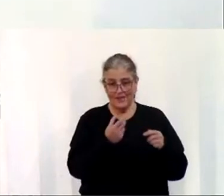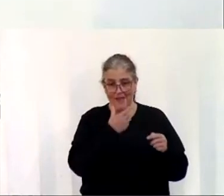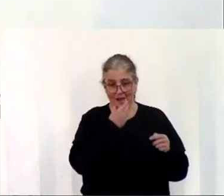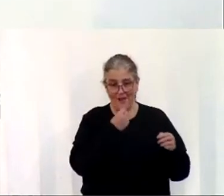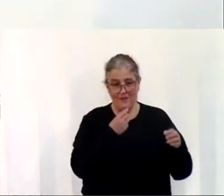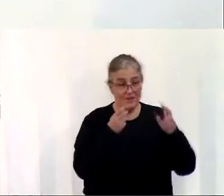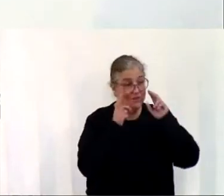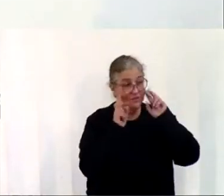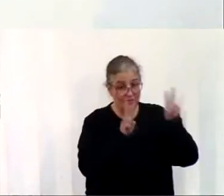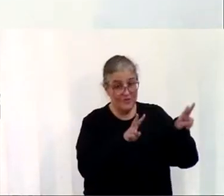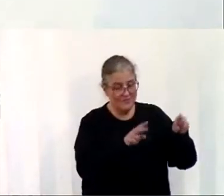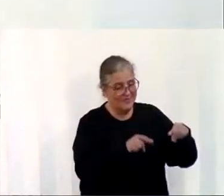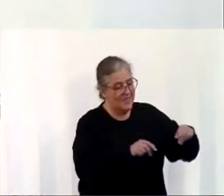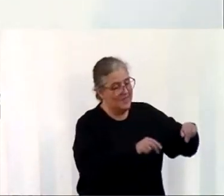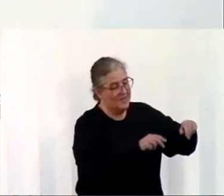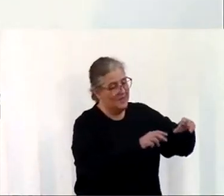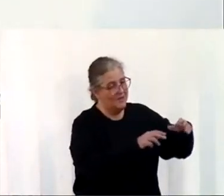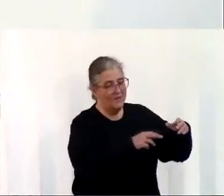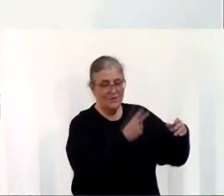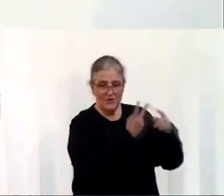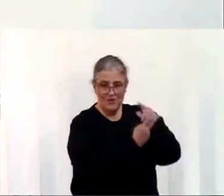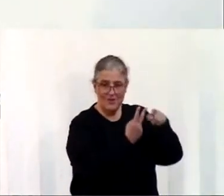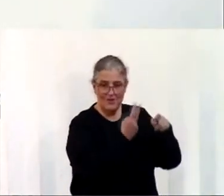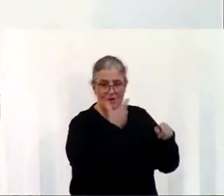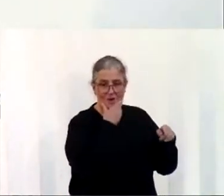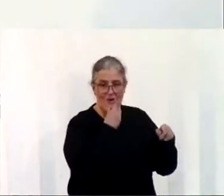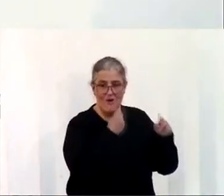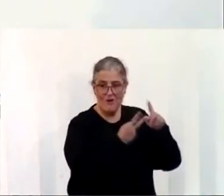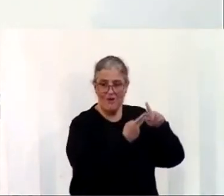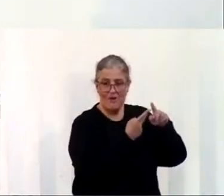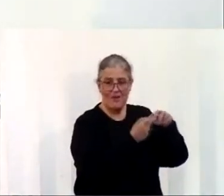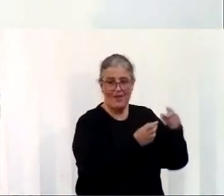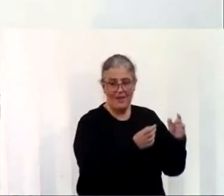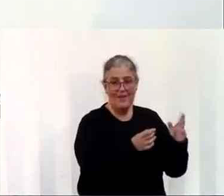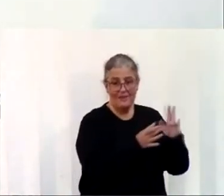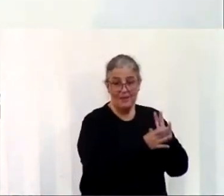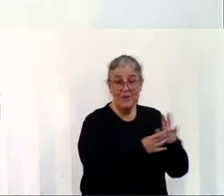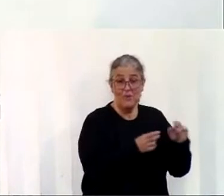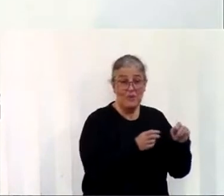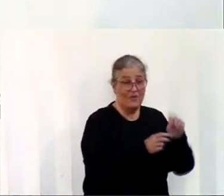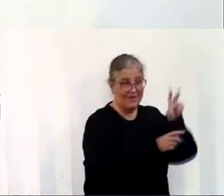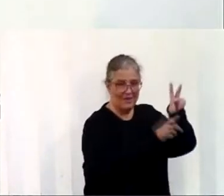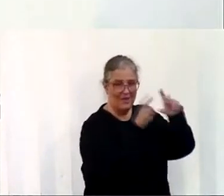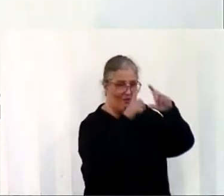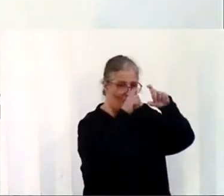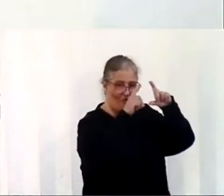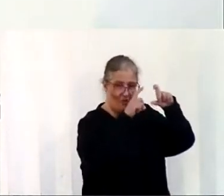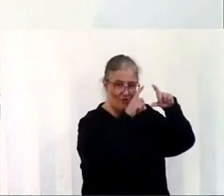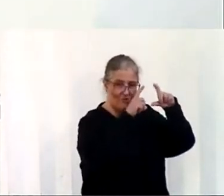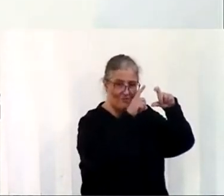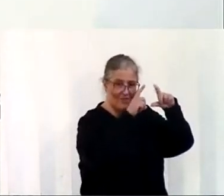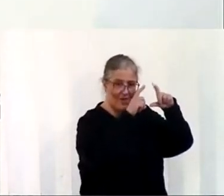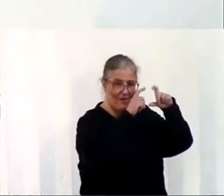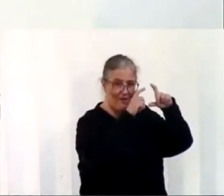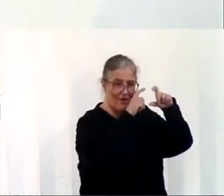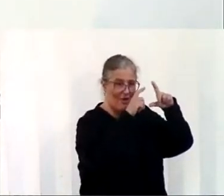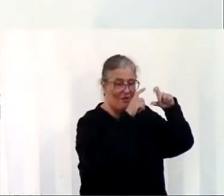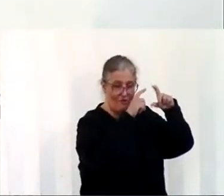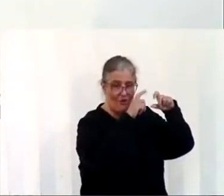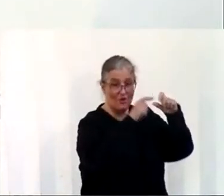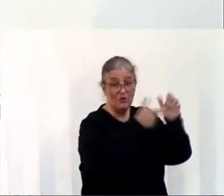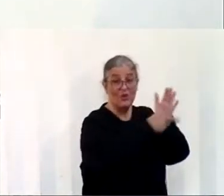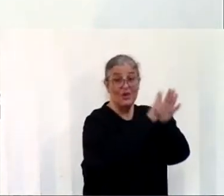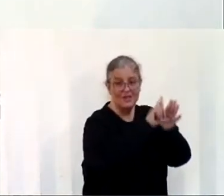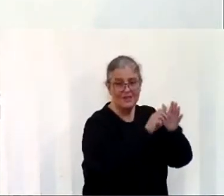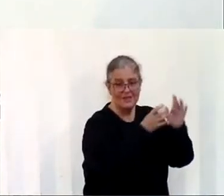obviamente. Os dois preparados para aquilo, né? Certamente se chamando de meu amor, de meu bem, de